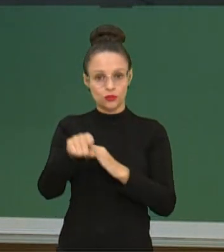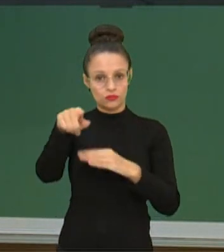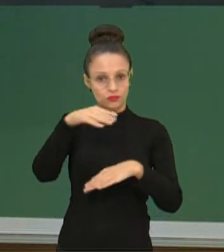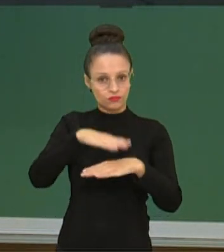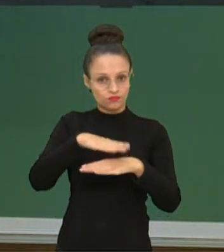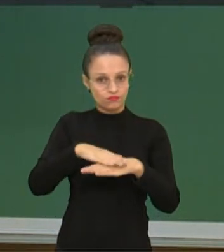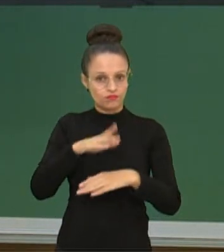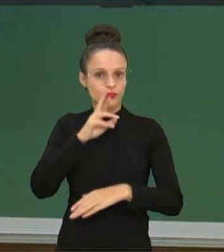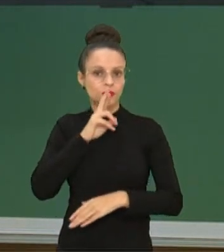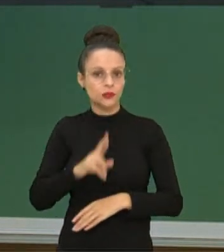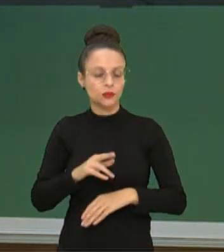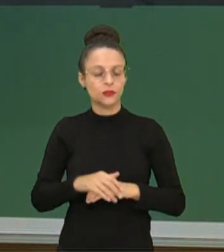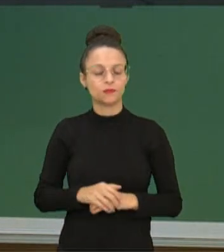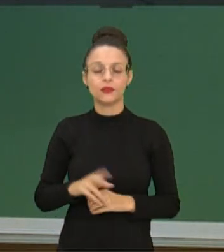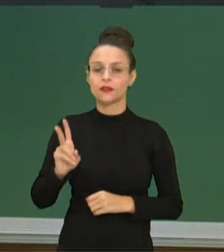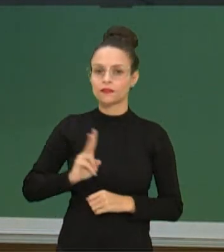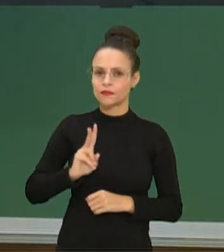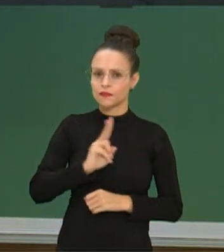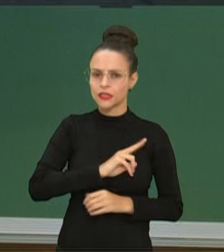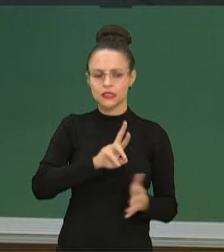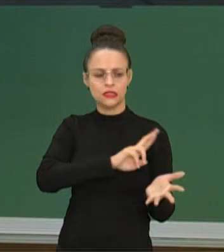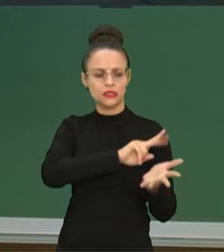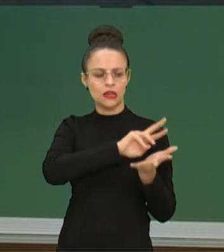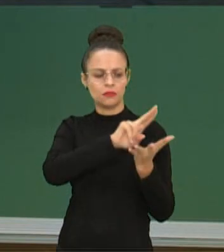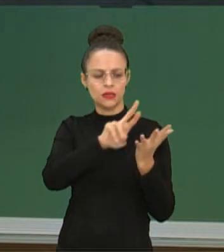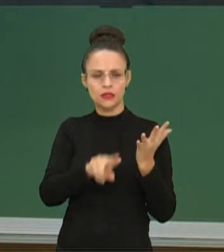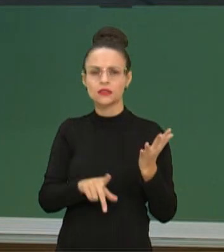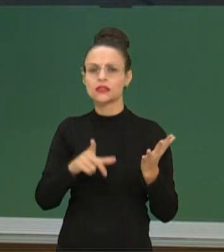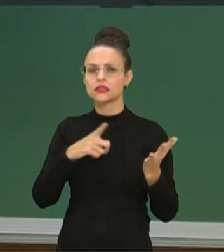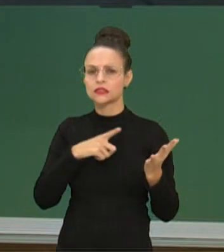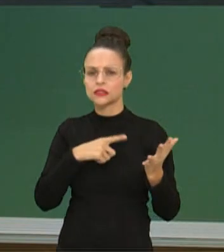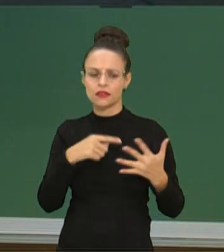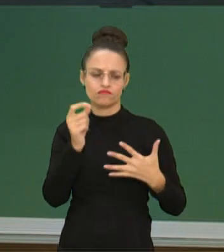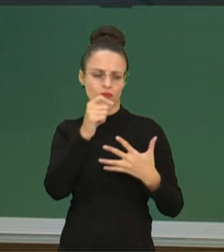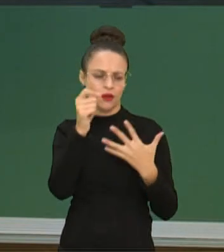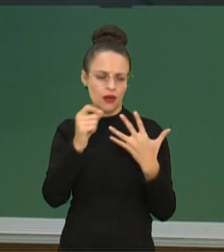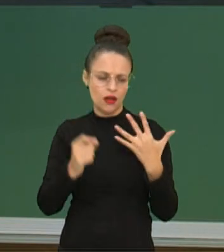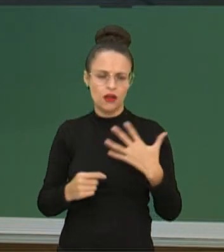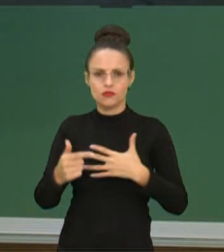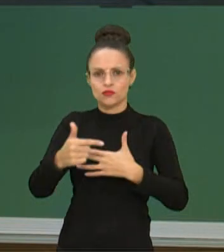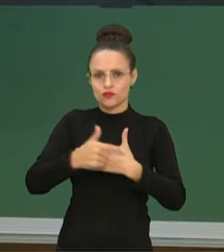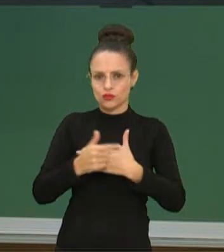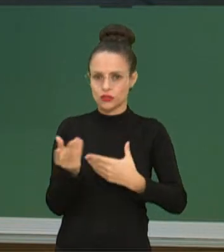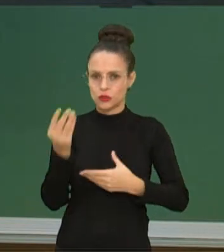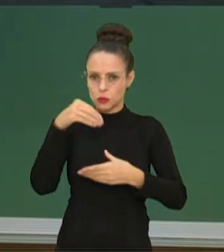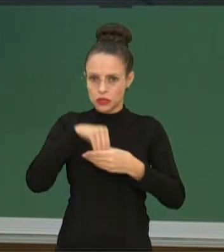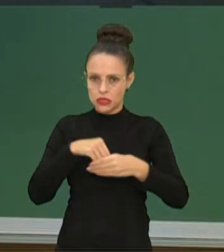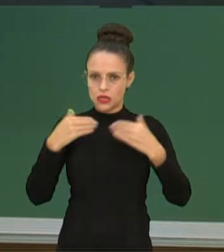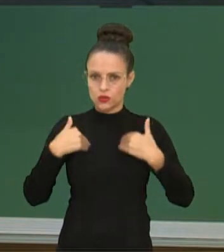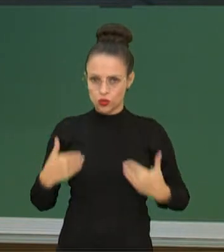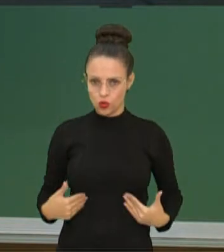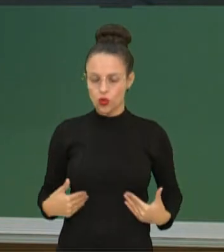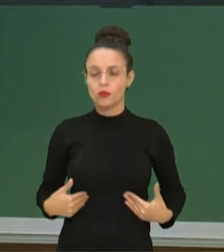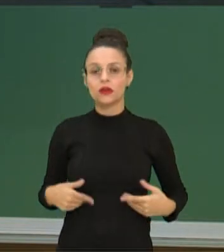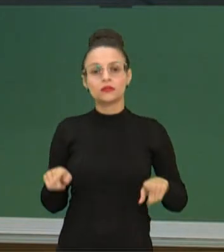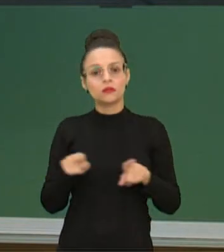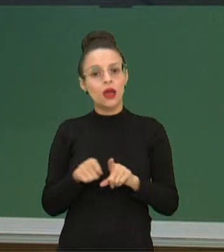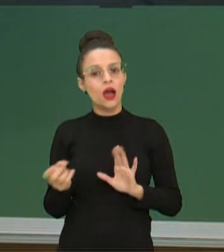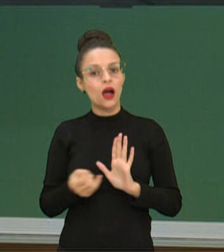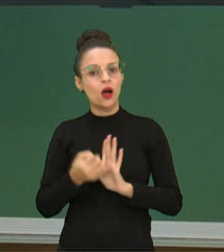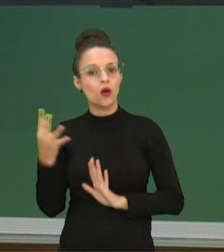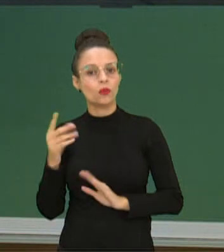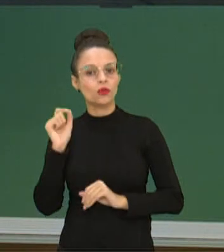agora. As vitaminas possuem as mais variadas funções em nosso organismo. E algumas delas atuam, por